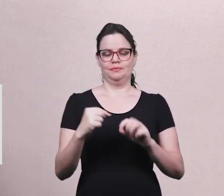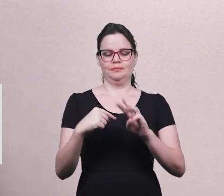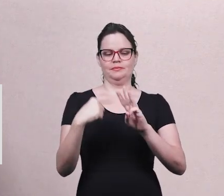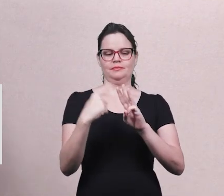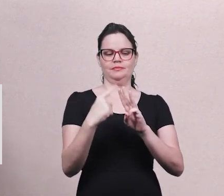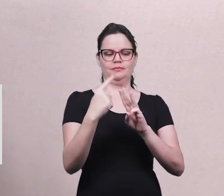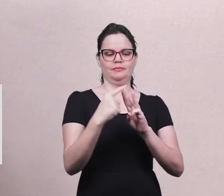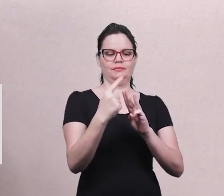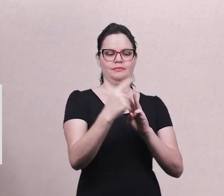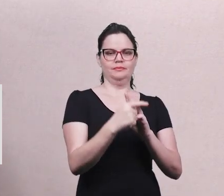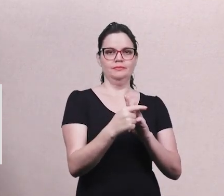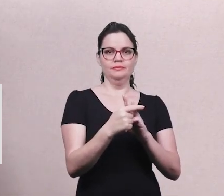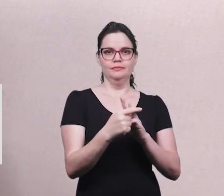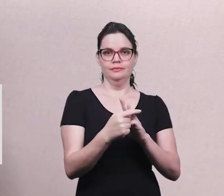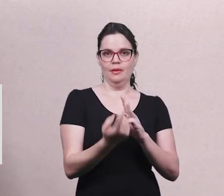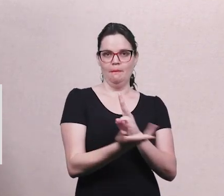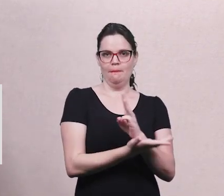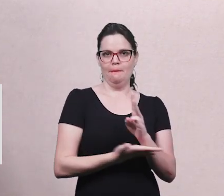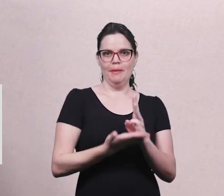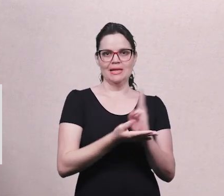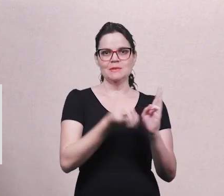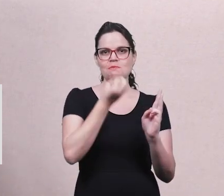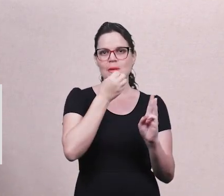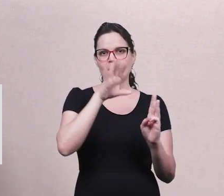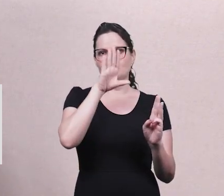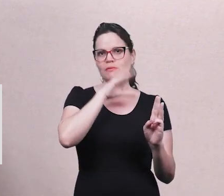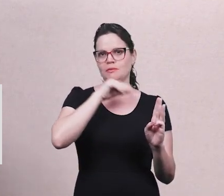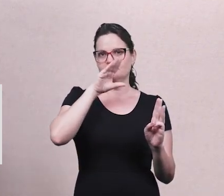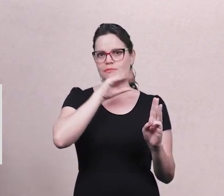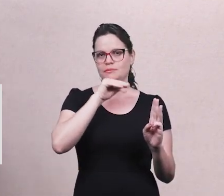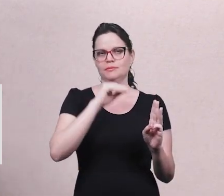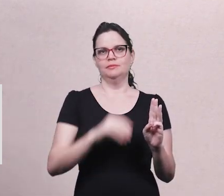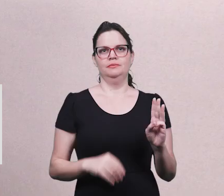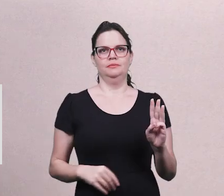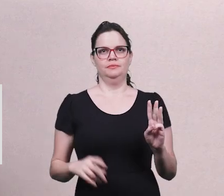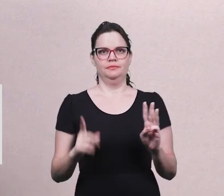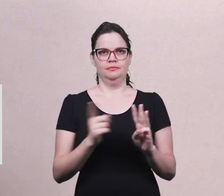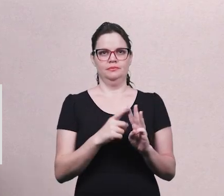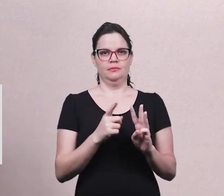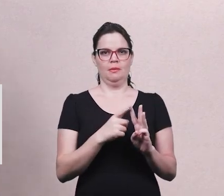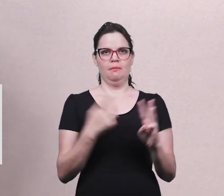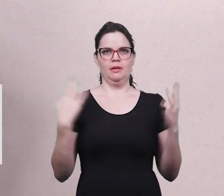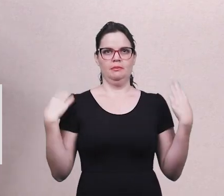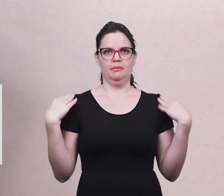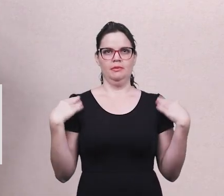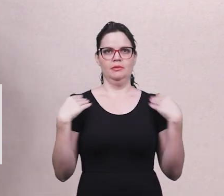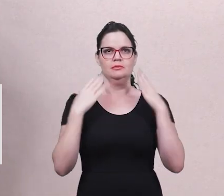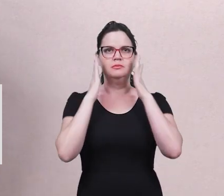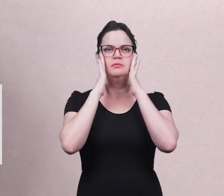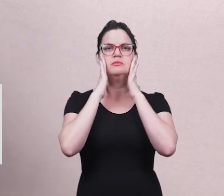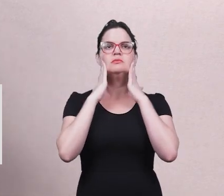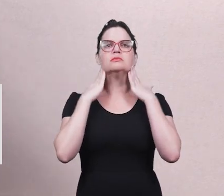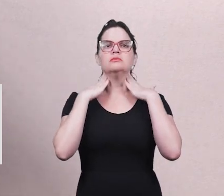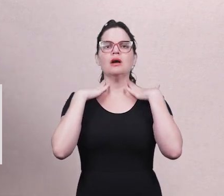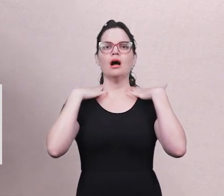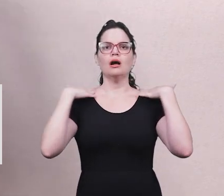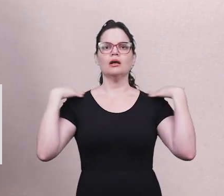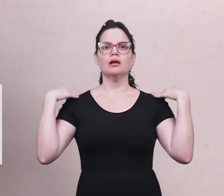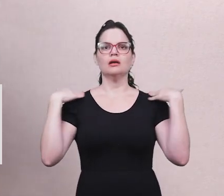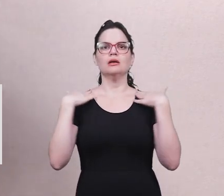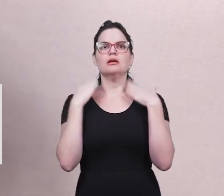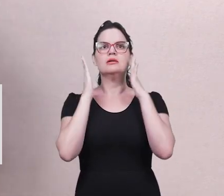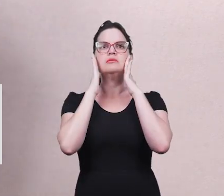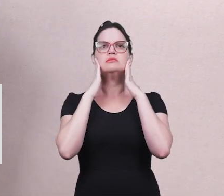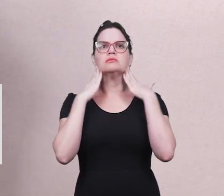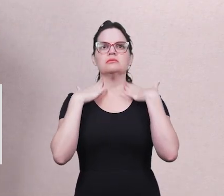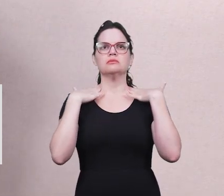gente trabalha com 3 pilares para uma boa fala, para manter uma saúde vocal. Primeiro, que você tem que estar com essa musculatura